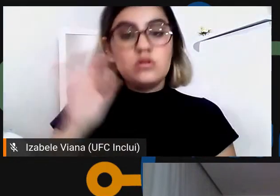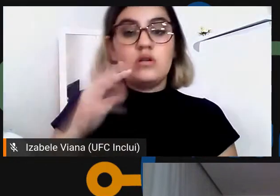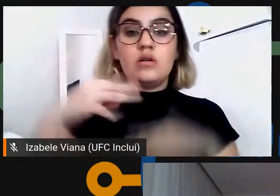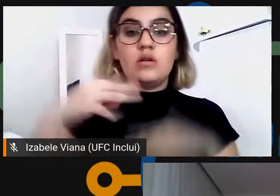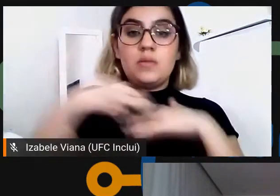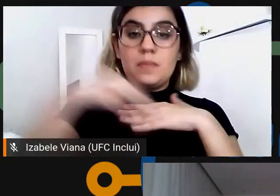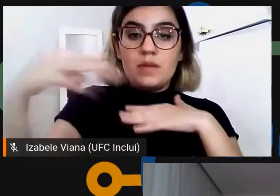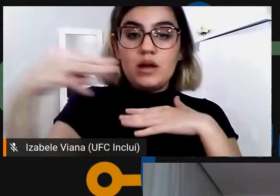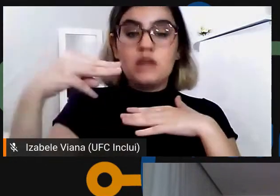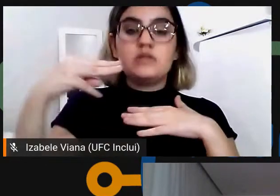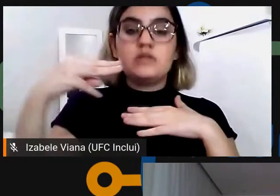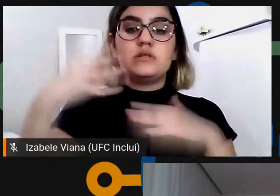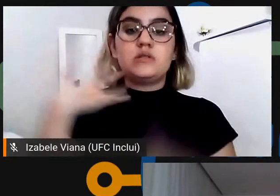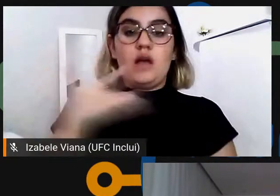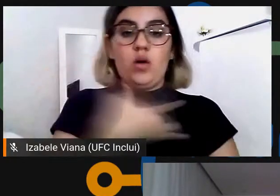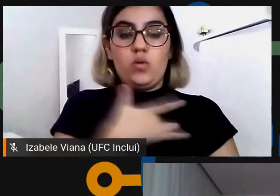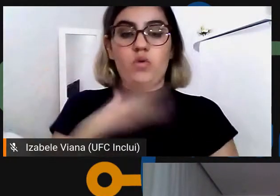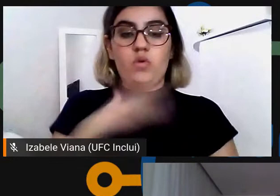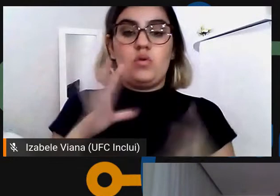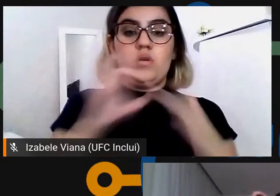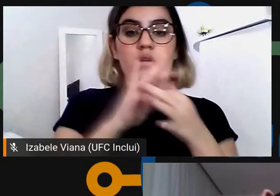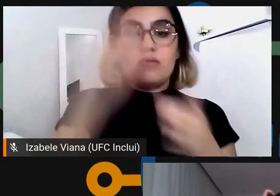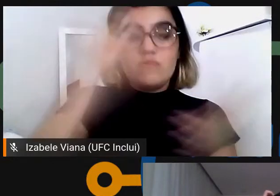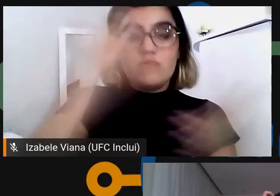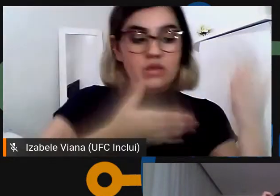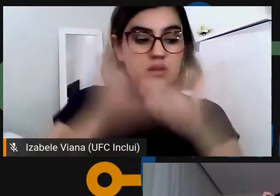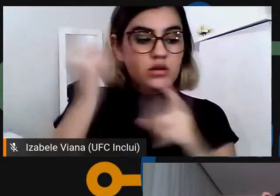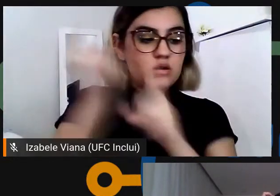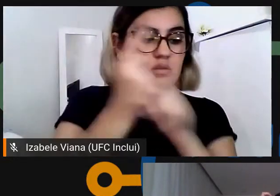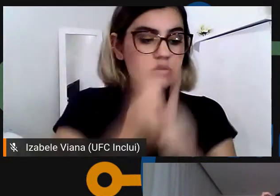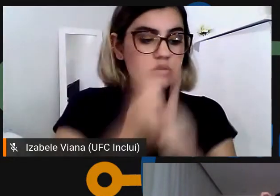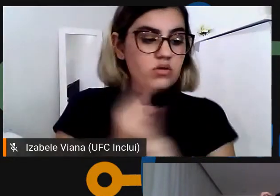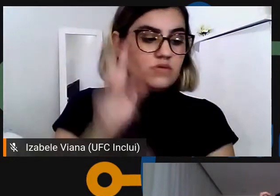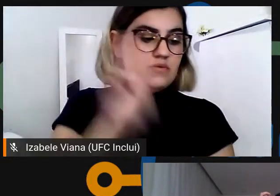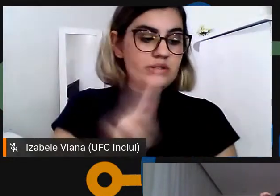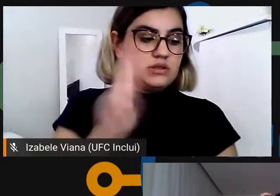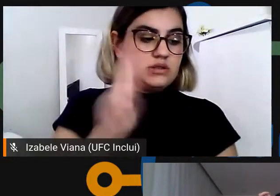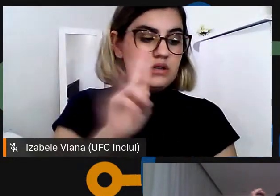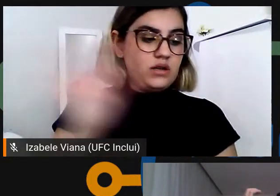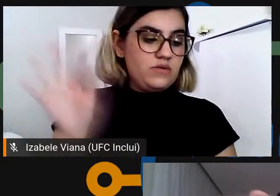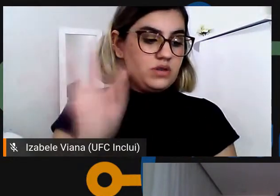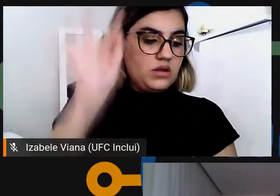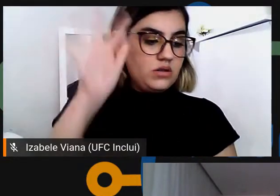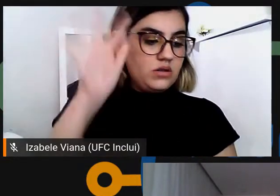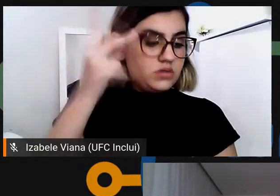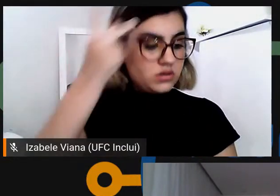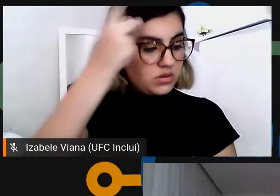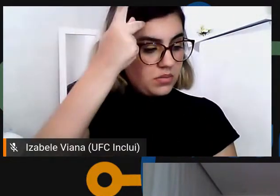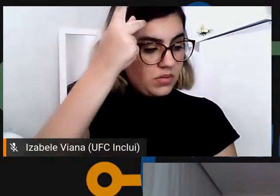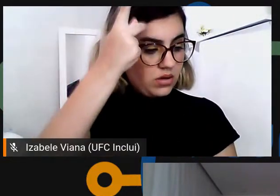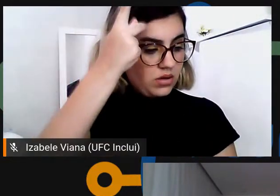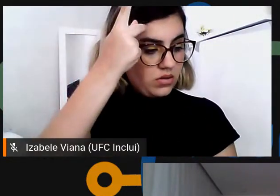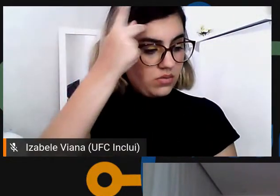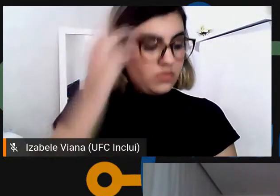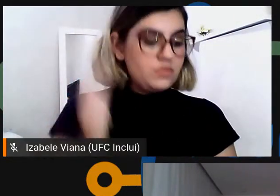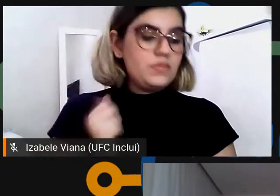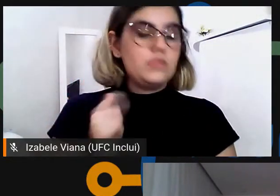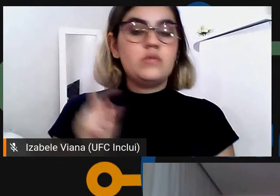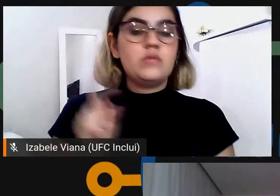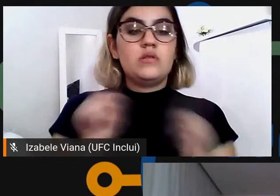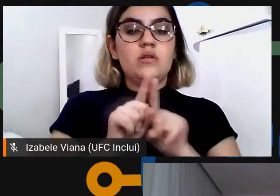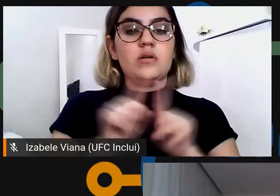em Evidências pela Universidade Federal de São Paulo e doutora em Ciências da Saúde pela Universidade de